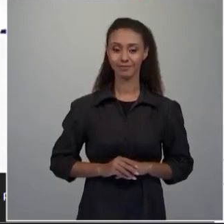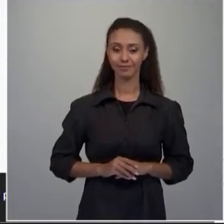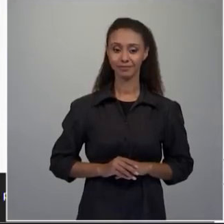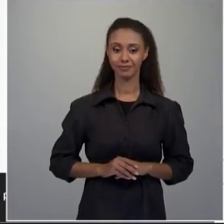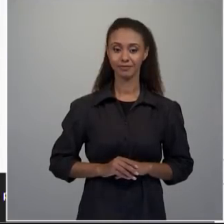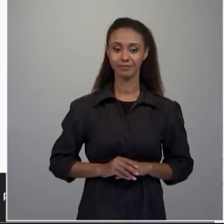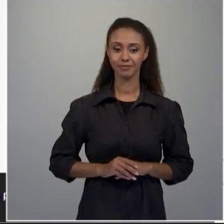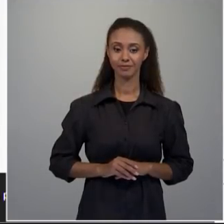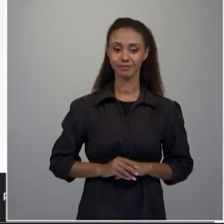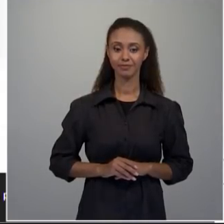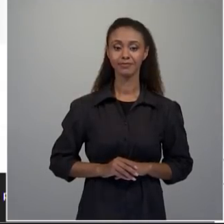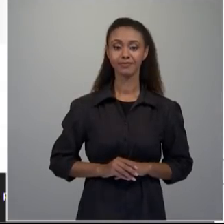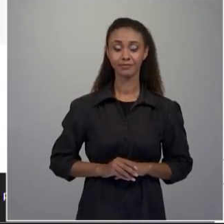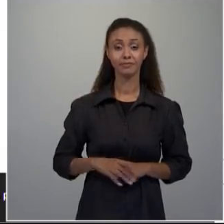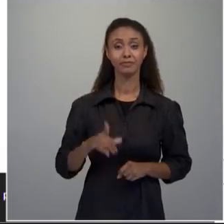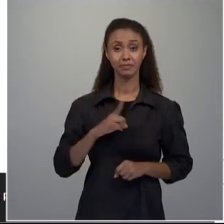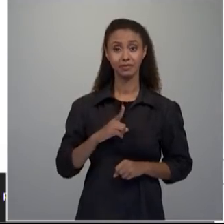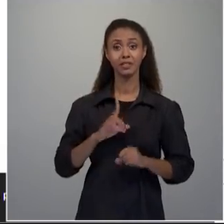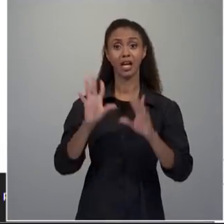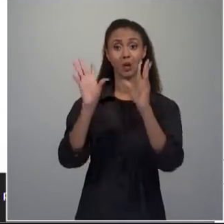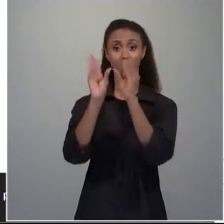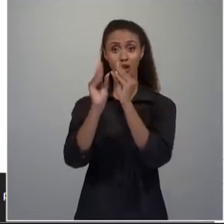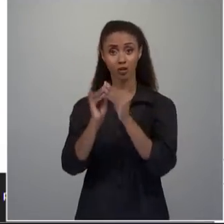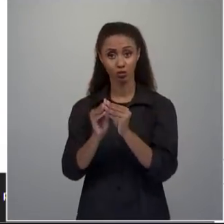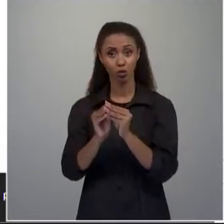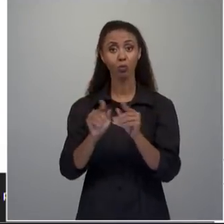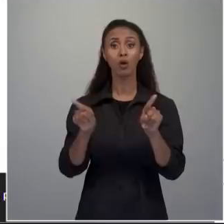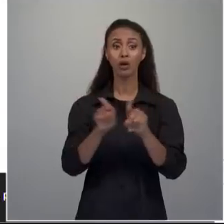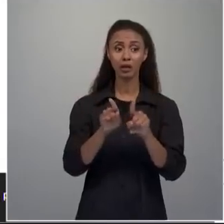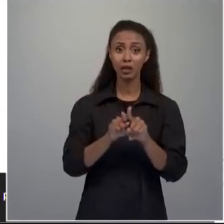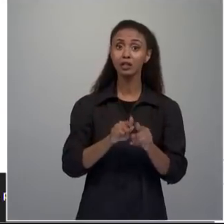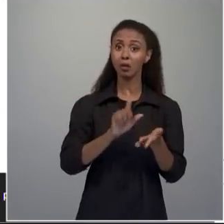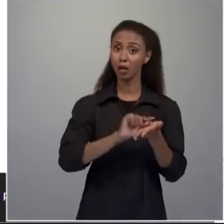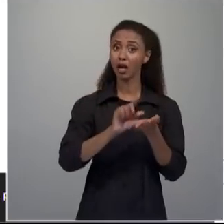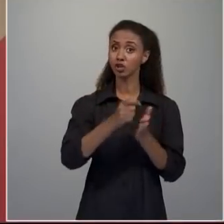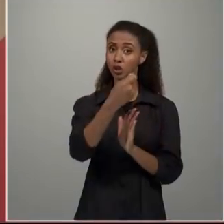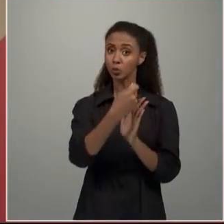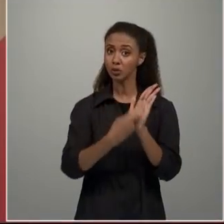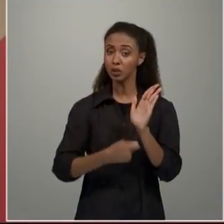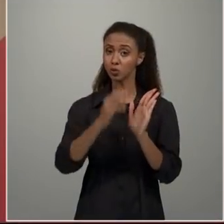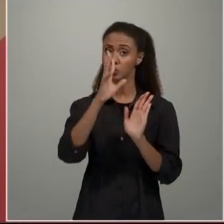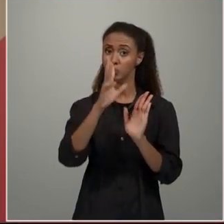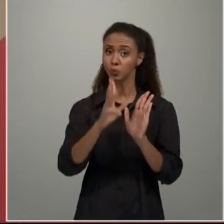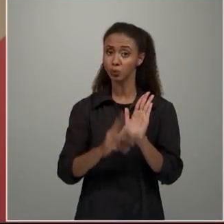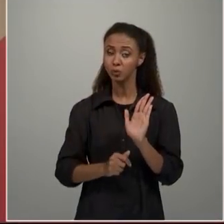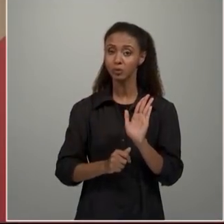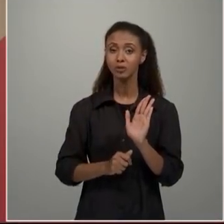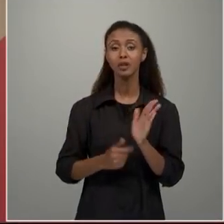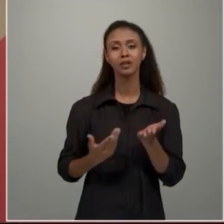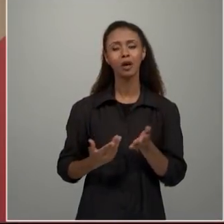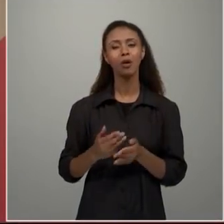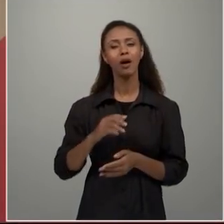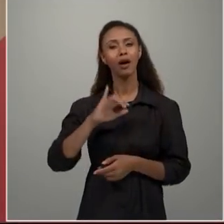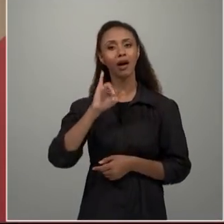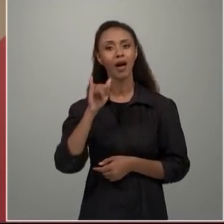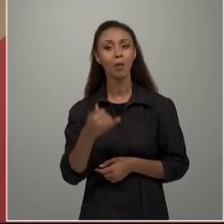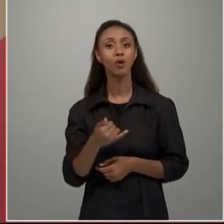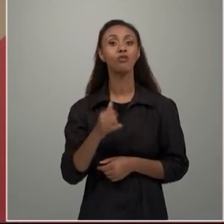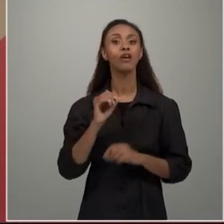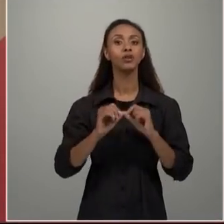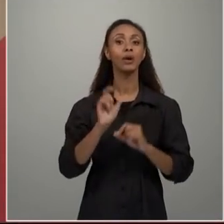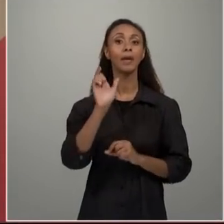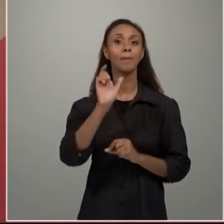e ele vai abrir o artigo tá então o que acontece procura com essas palavrinhas ou pena xxi está